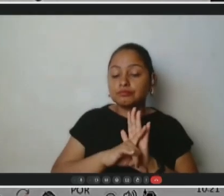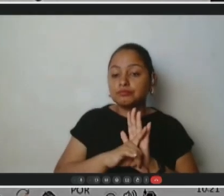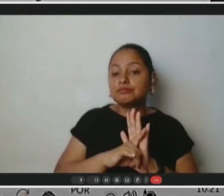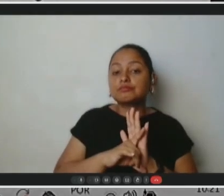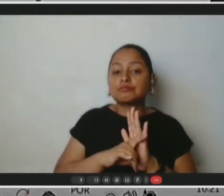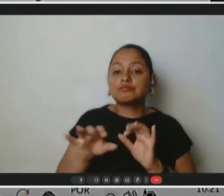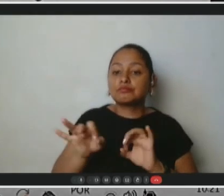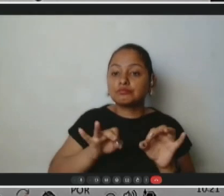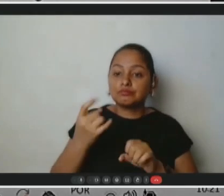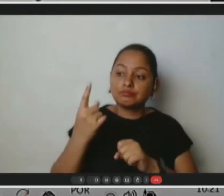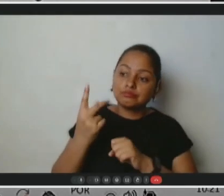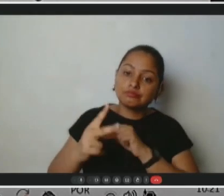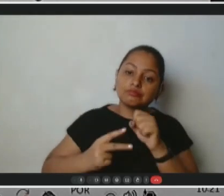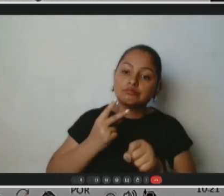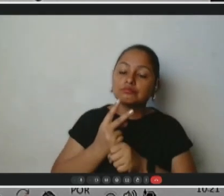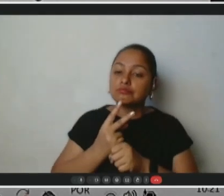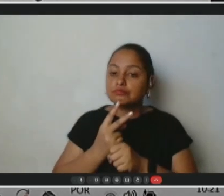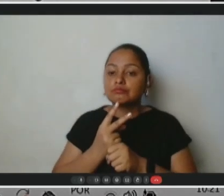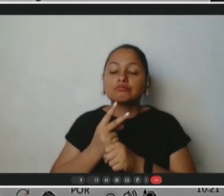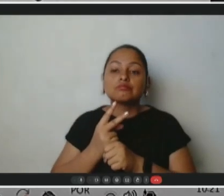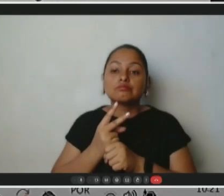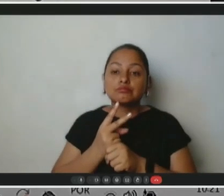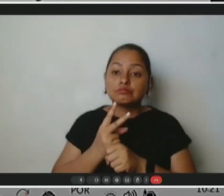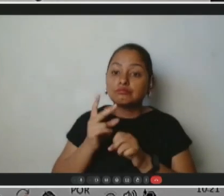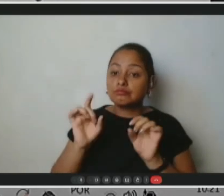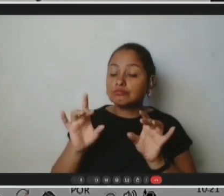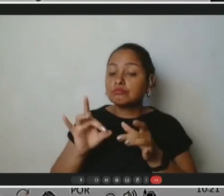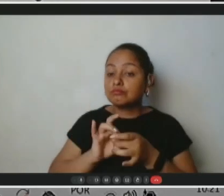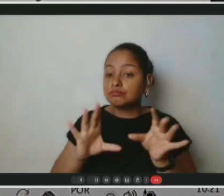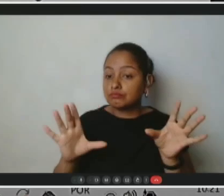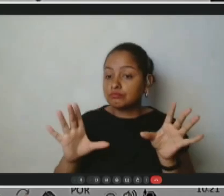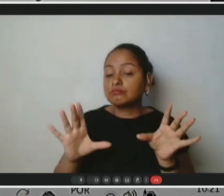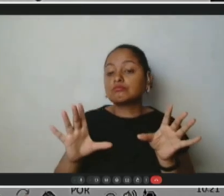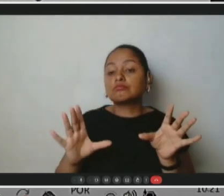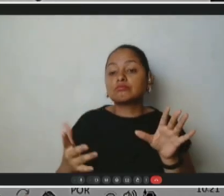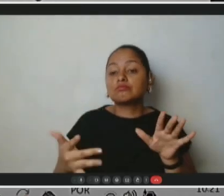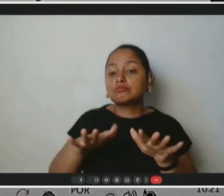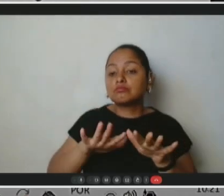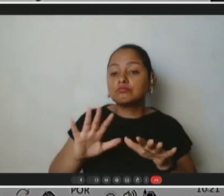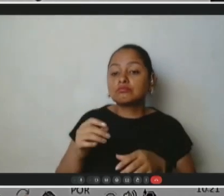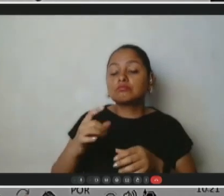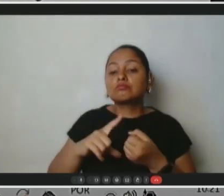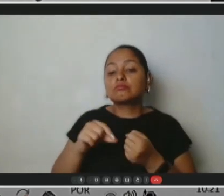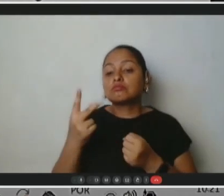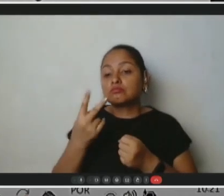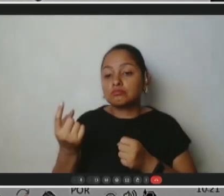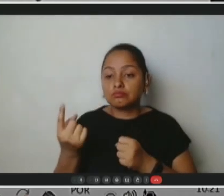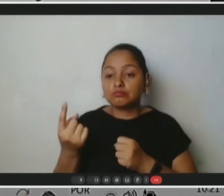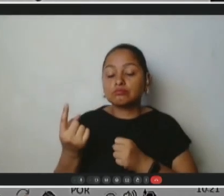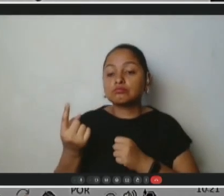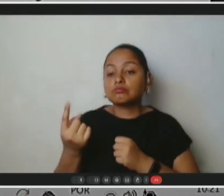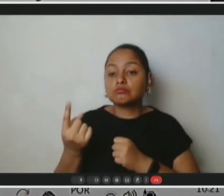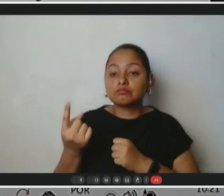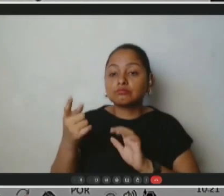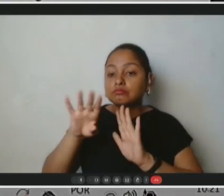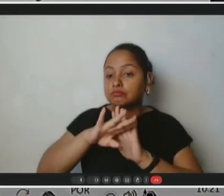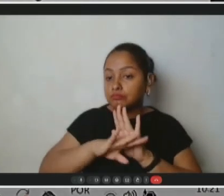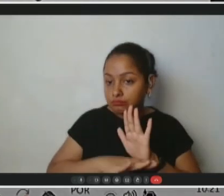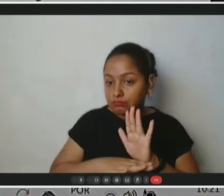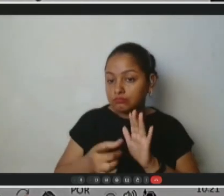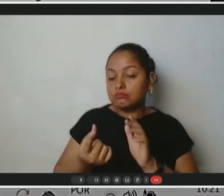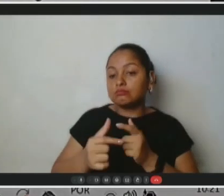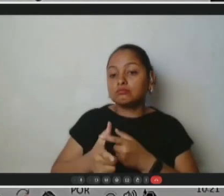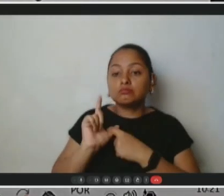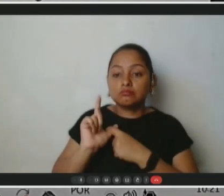lei especial que autorize sua inclusão. Artigo 21. A programação das despesas destinada à cobertura dos gastos